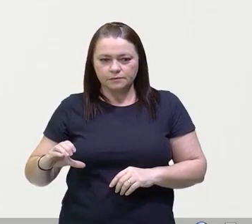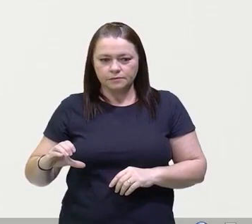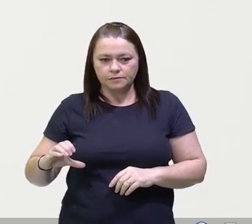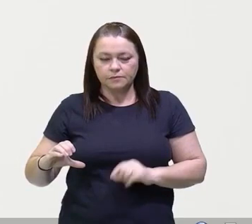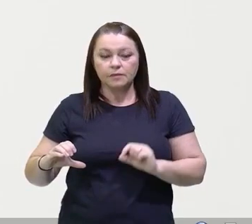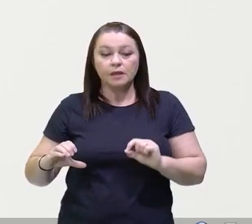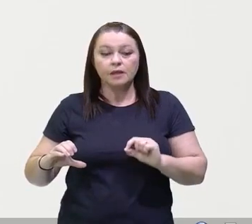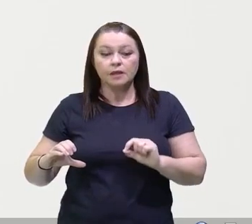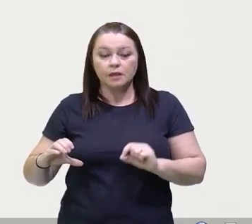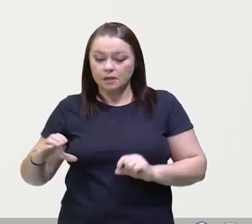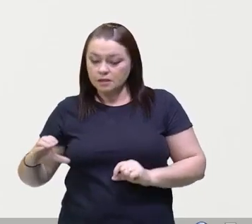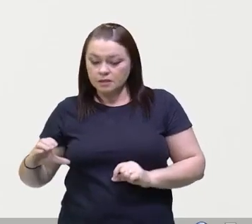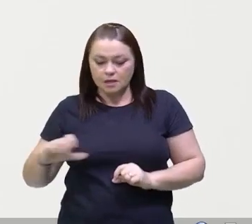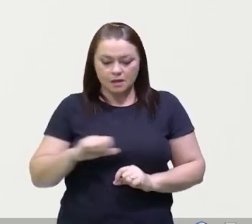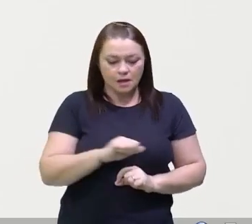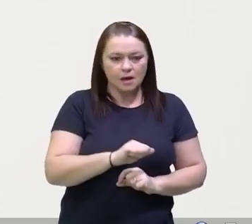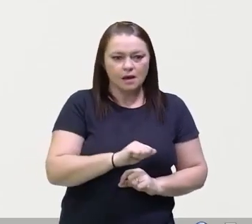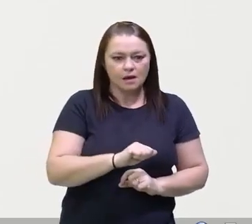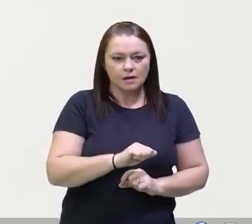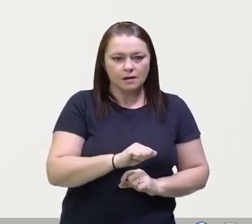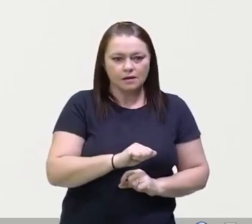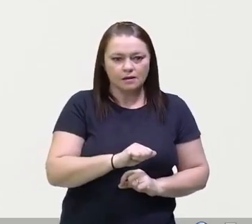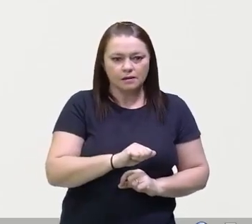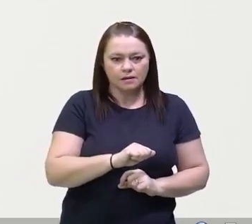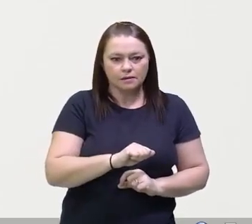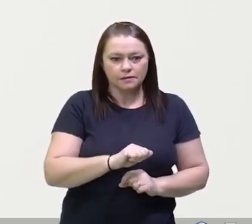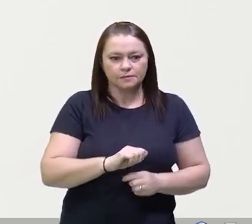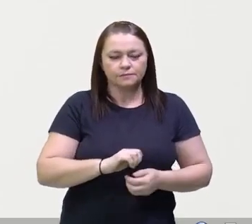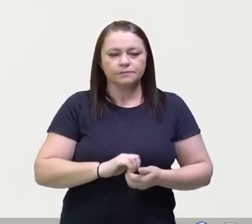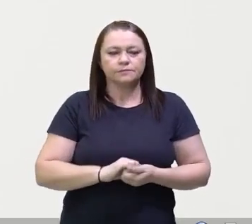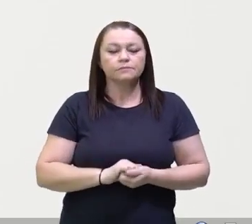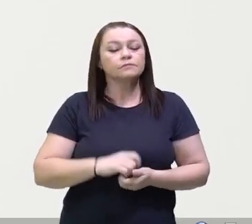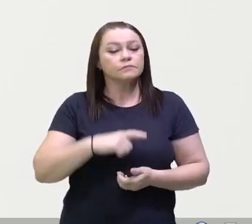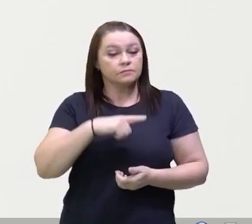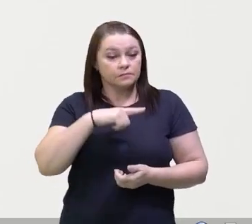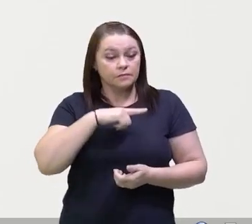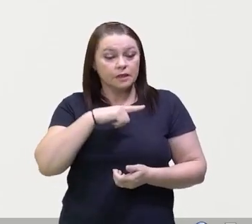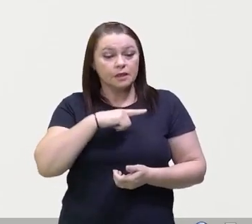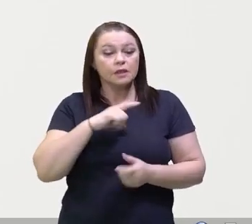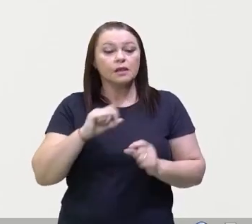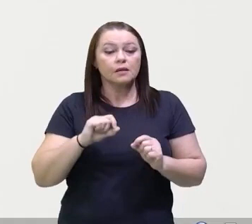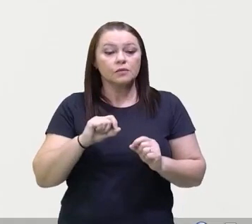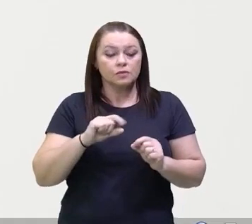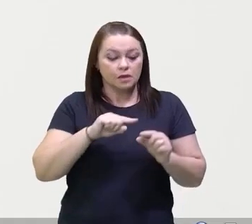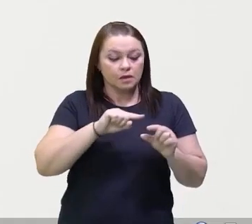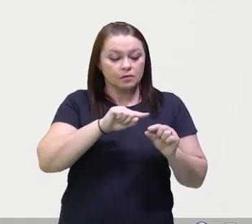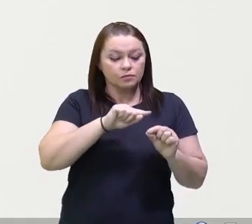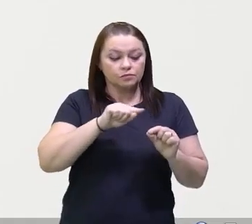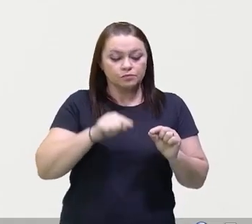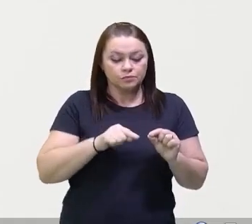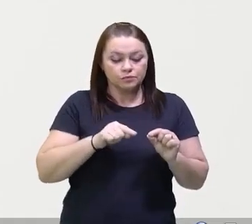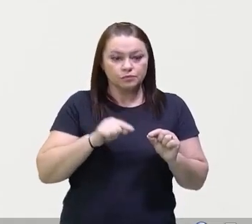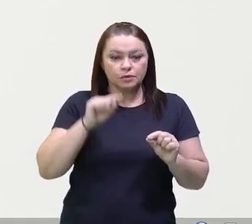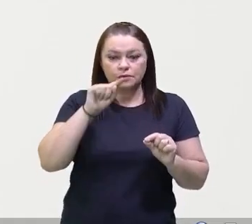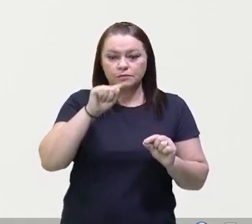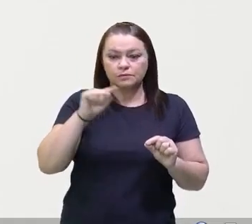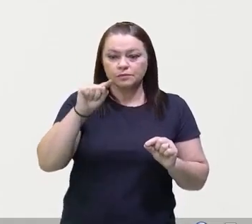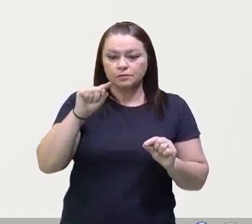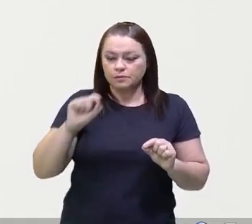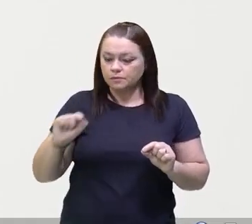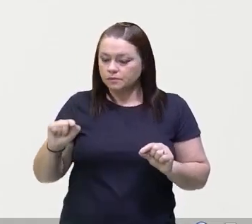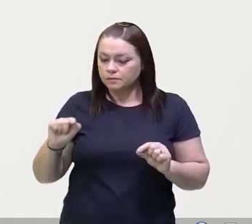e o lado CA. E temos os ângulos. Quando você